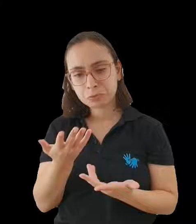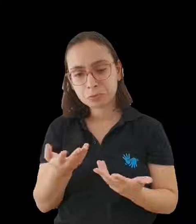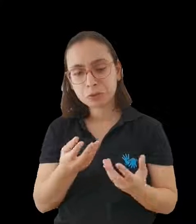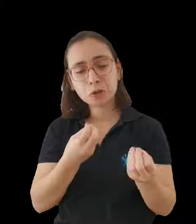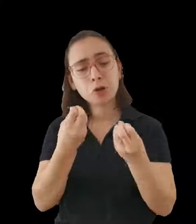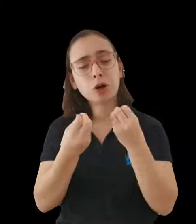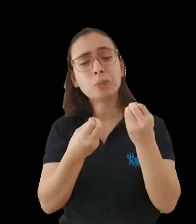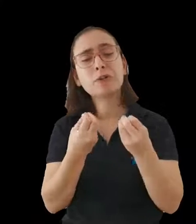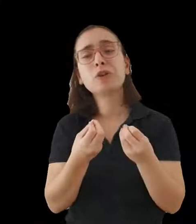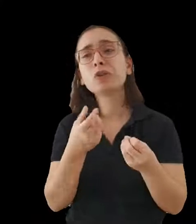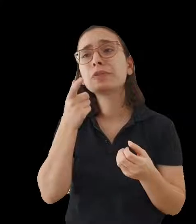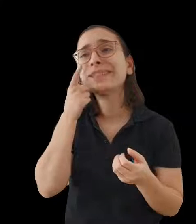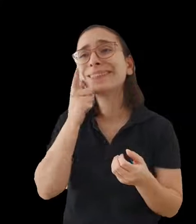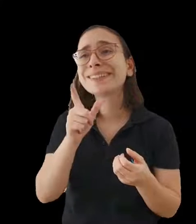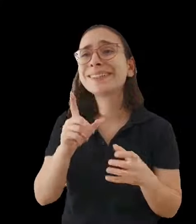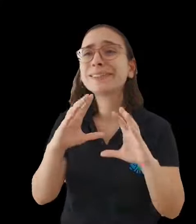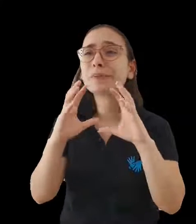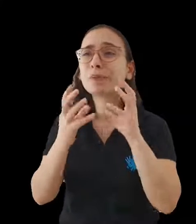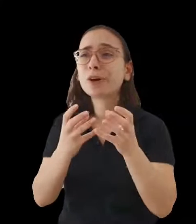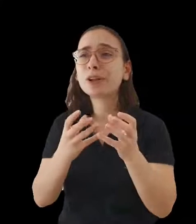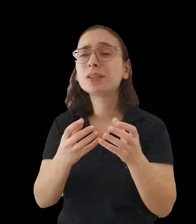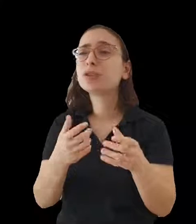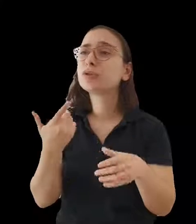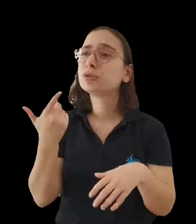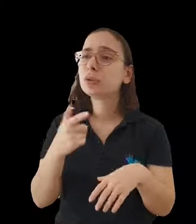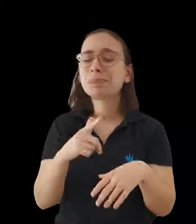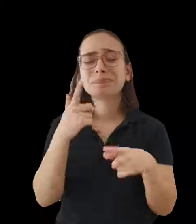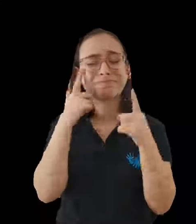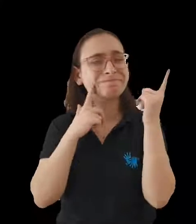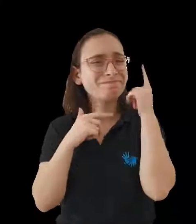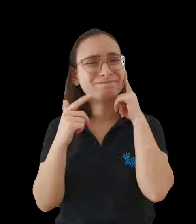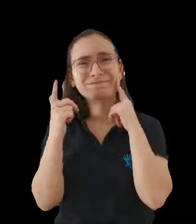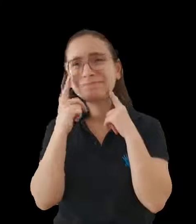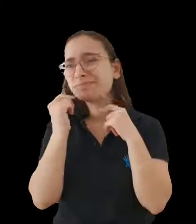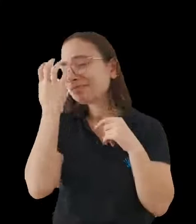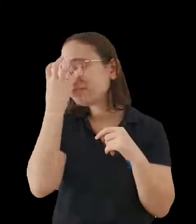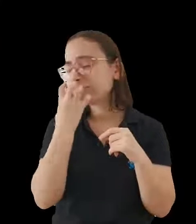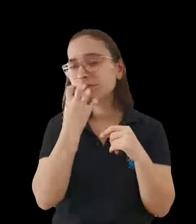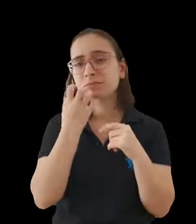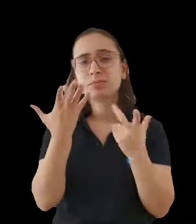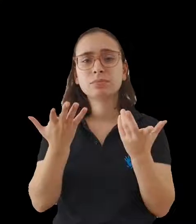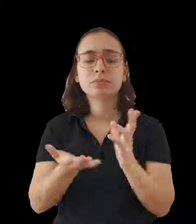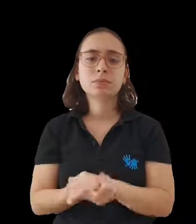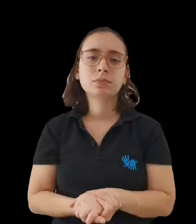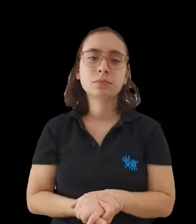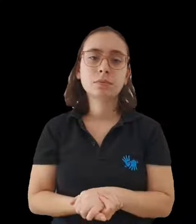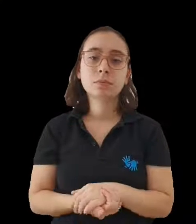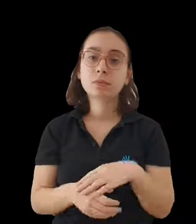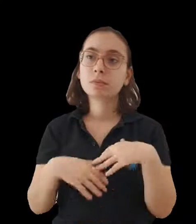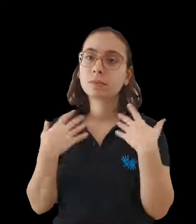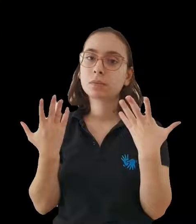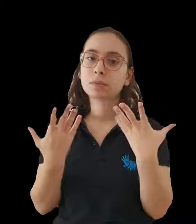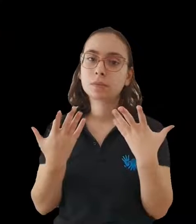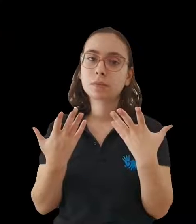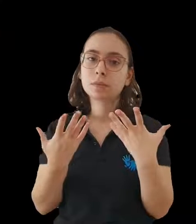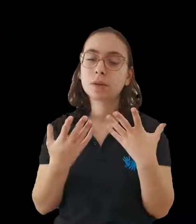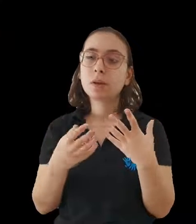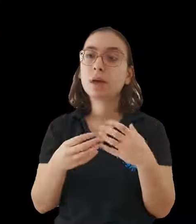conseguir pegar essa bola de volta e tal. E começa a chorar, e fica brava, e fica brava. E de repente, plupt, aparece o